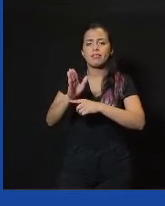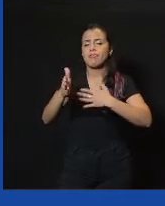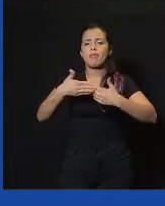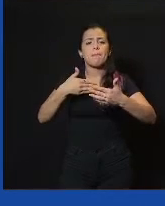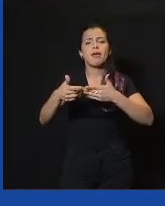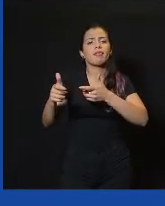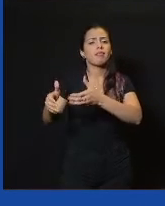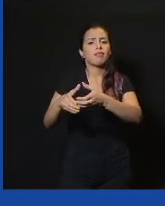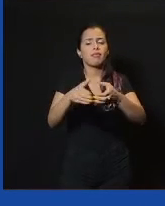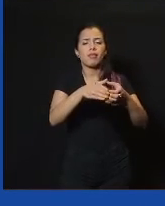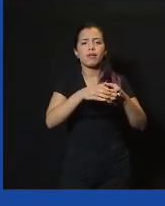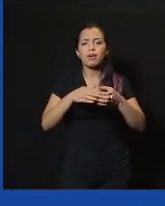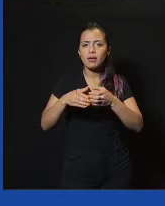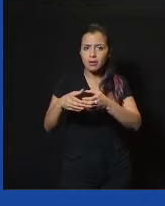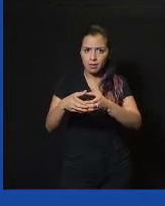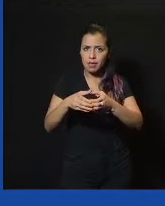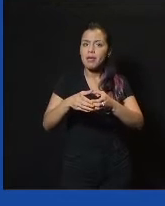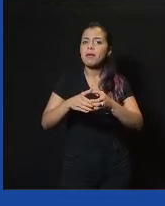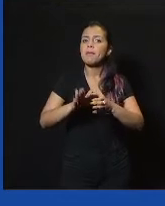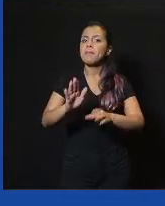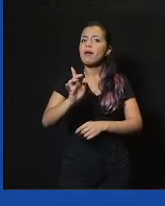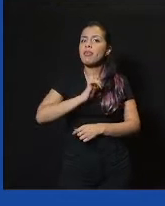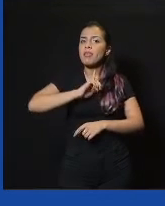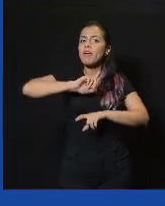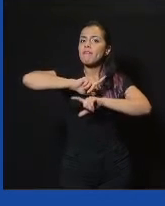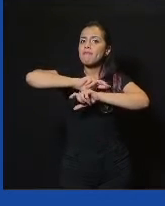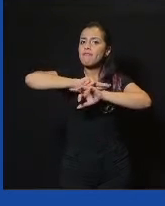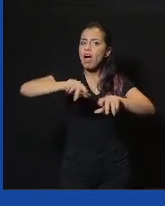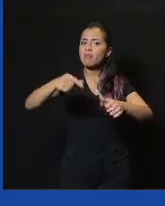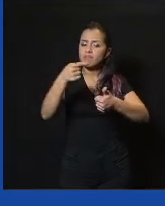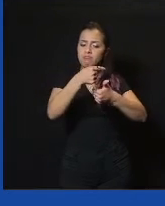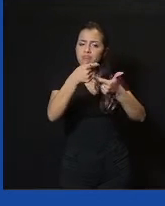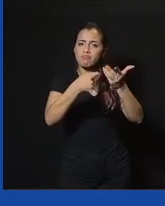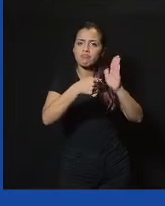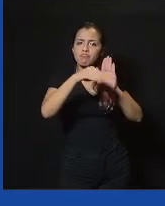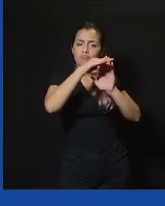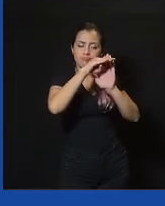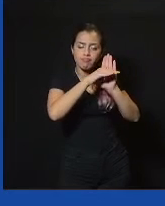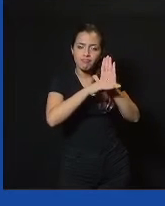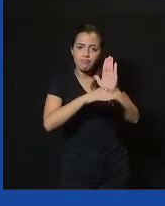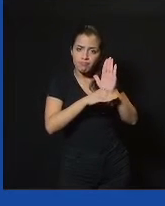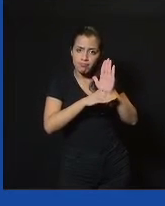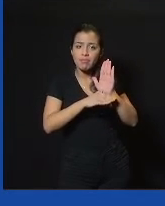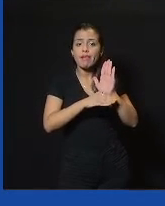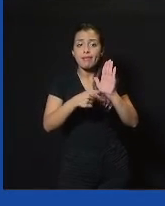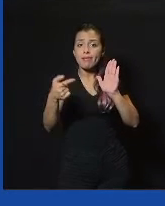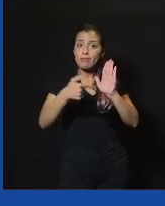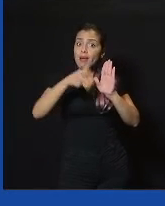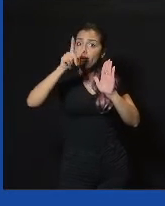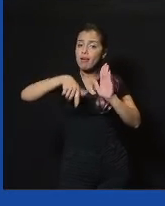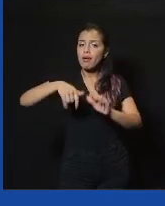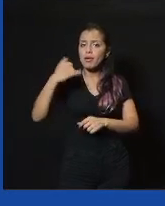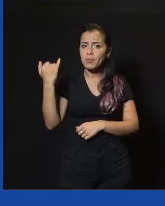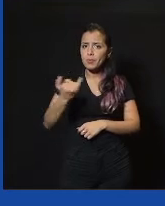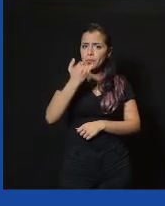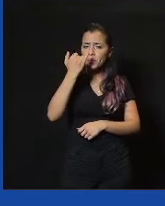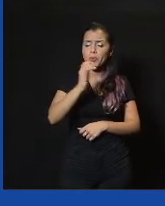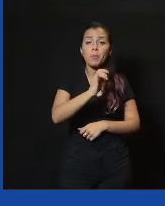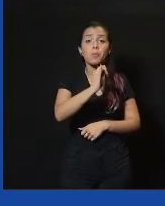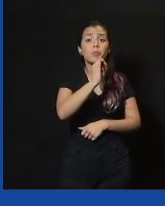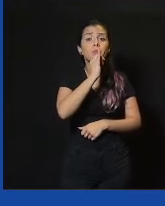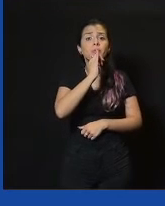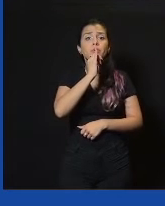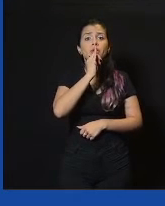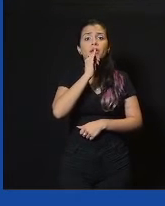vá a reboque dele. Aí tem vários elementos já dizendo que esse caminho é bastante importante. A primeira delas é, por exemplo, quando você pega